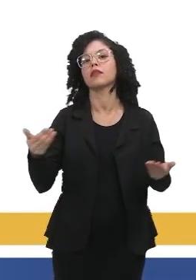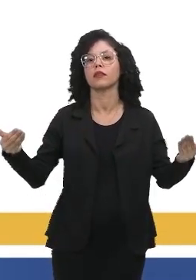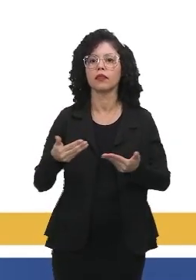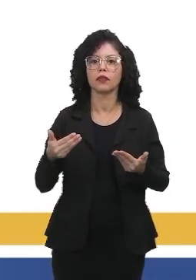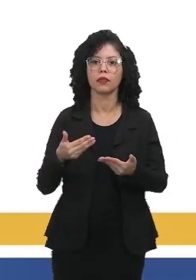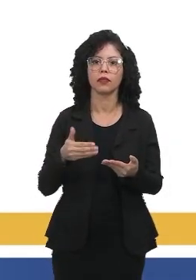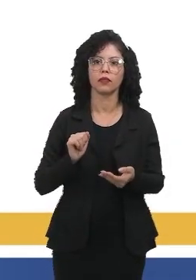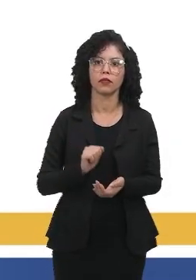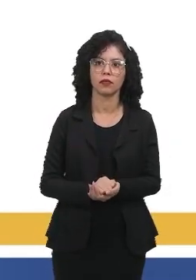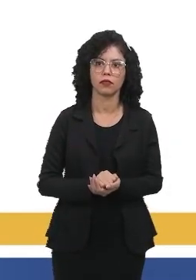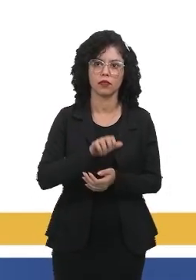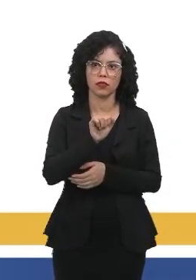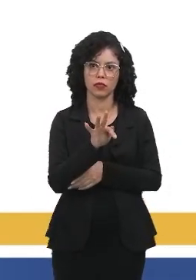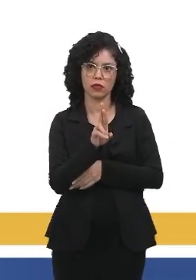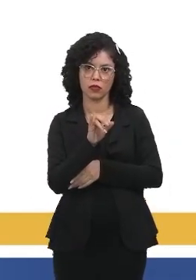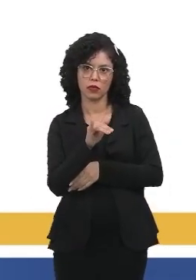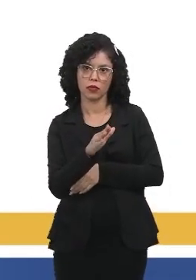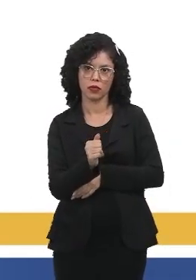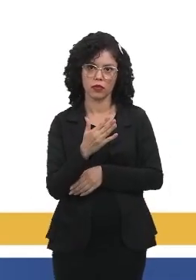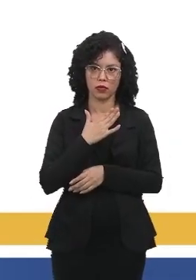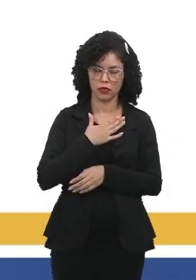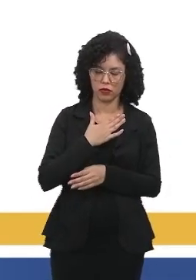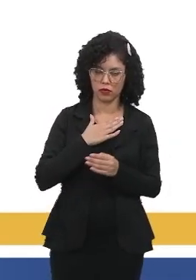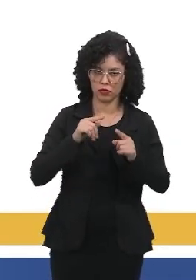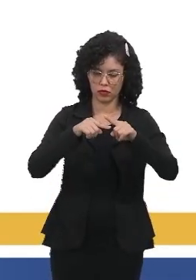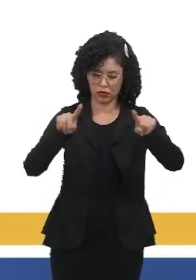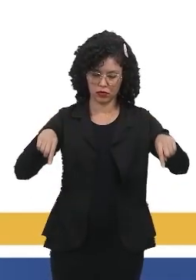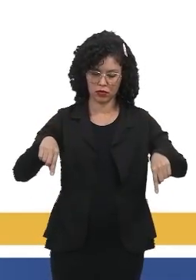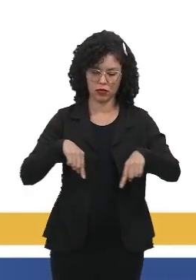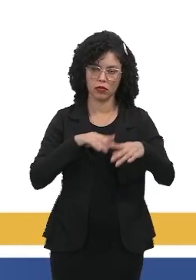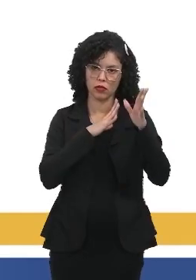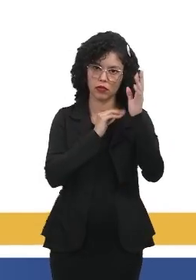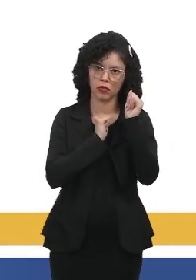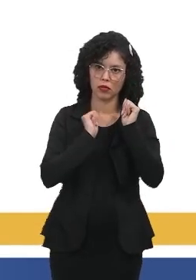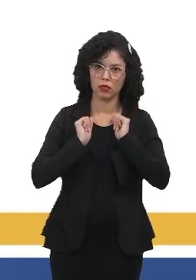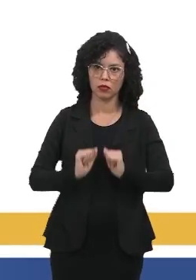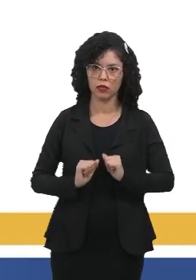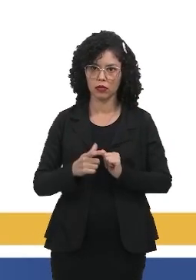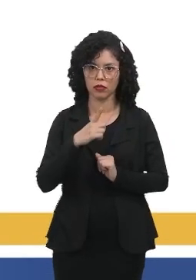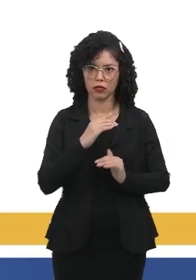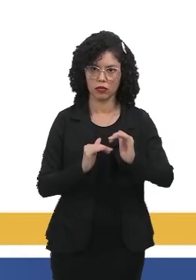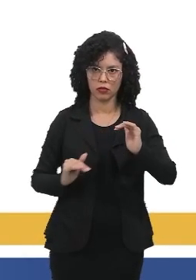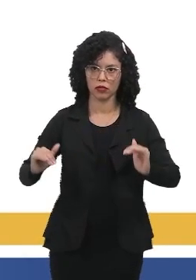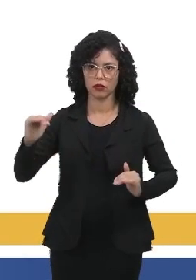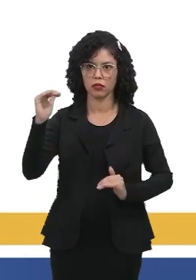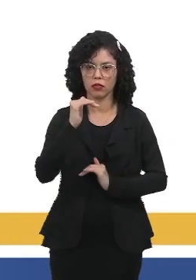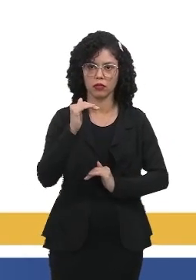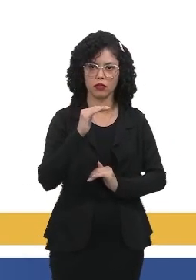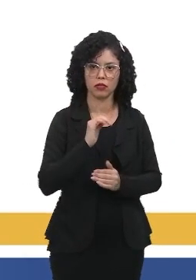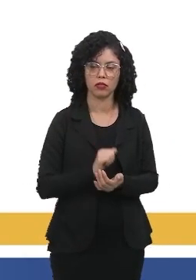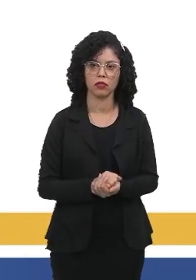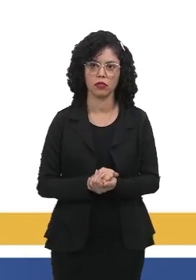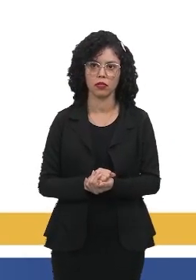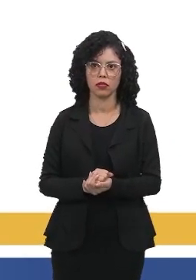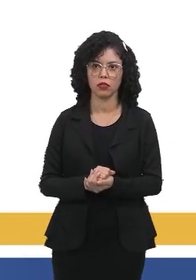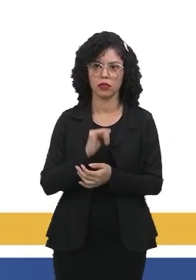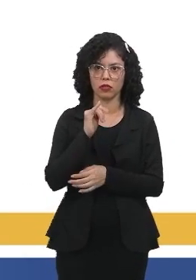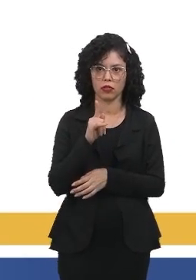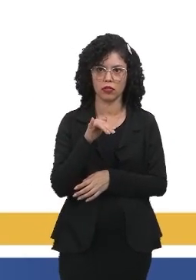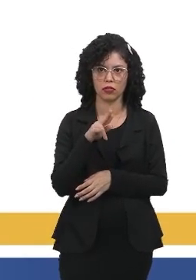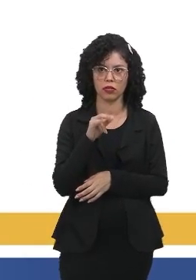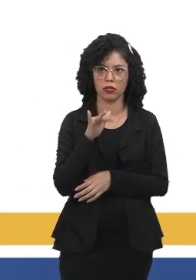agora deslizar Sutilmente no meu quarto podiam ter subido pelo poste da